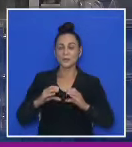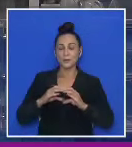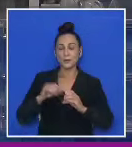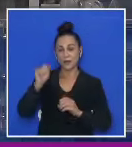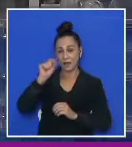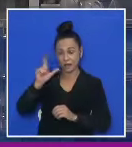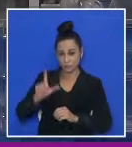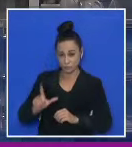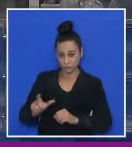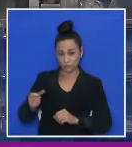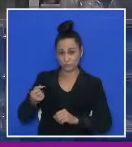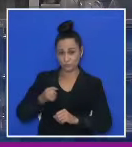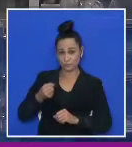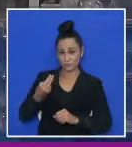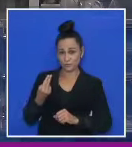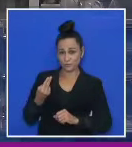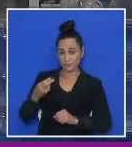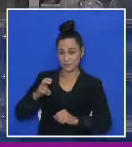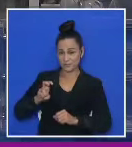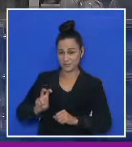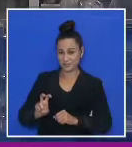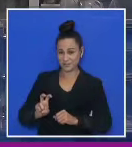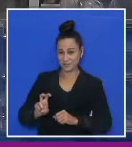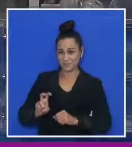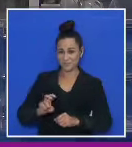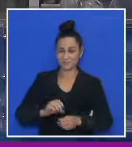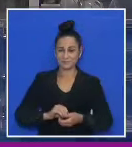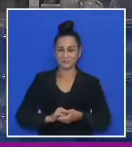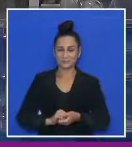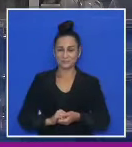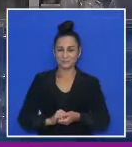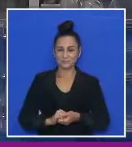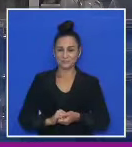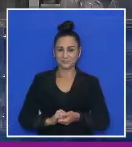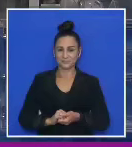Bola azul número 25.